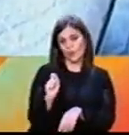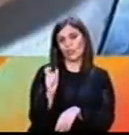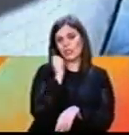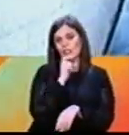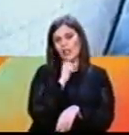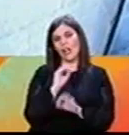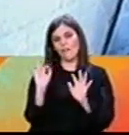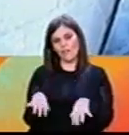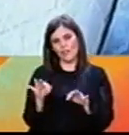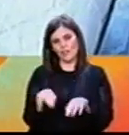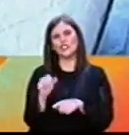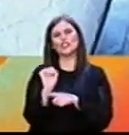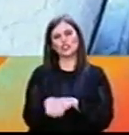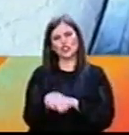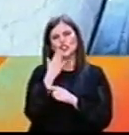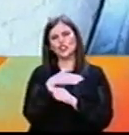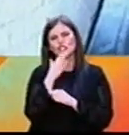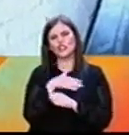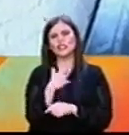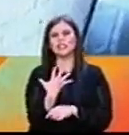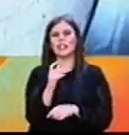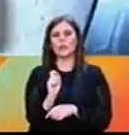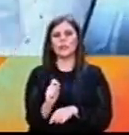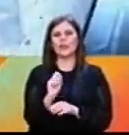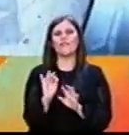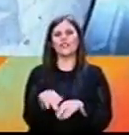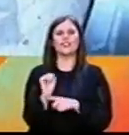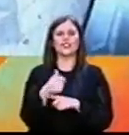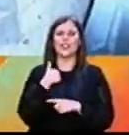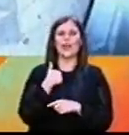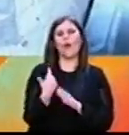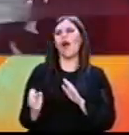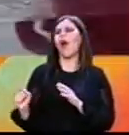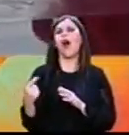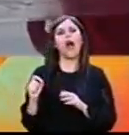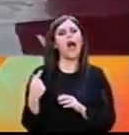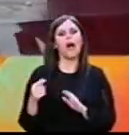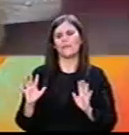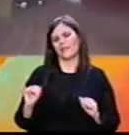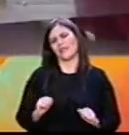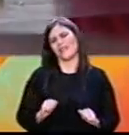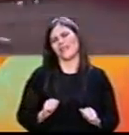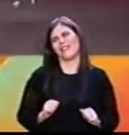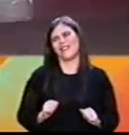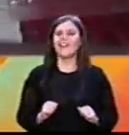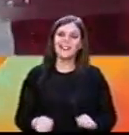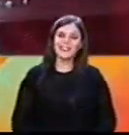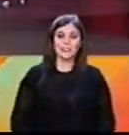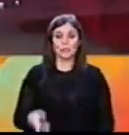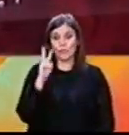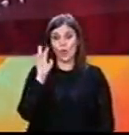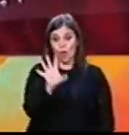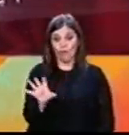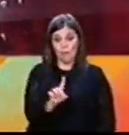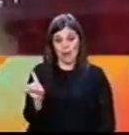minutos que é para terminar. Fazer. Sim. Eu sou muito rápida, já sabes. Olha, estás a ver que a massa já começa a ficar